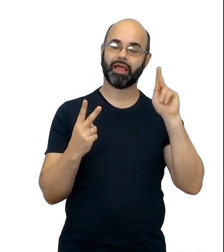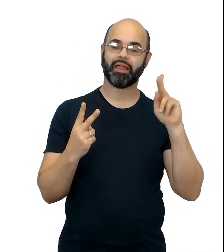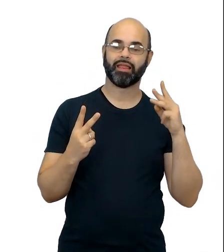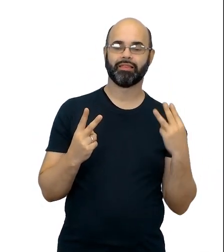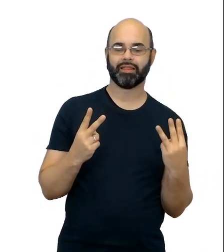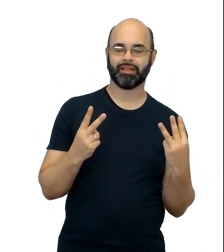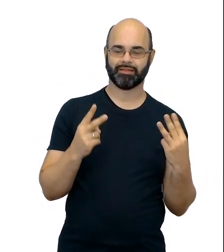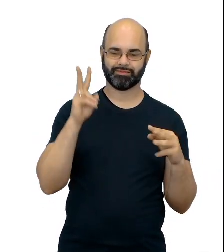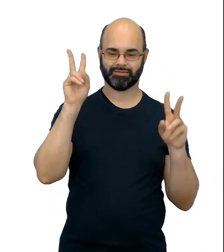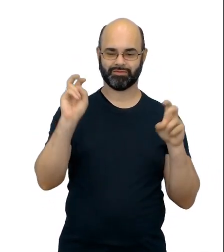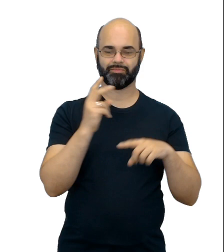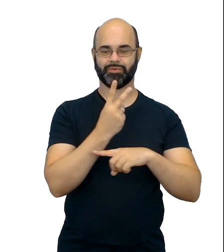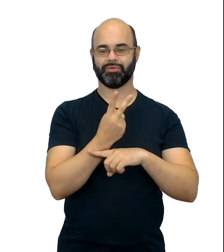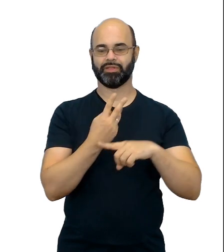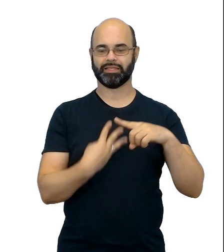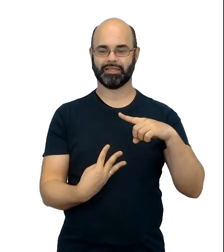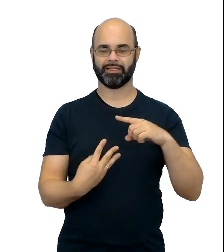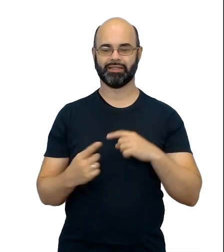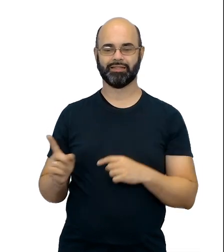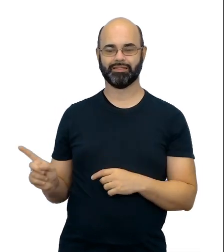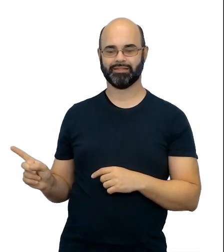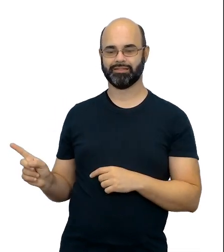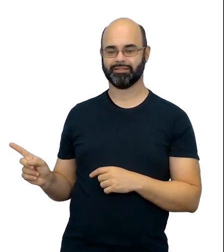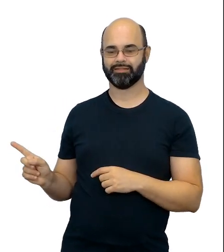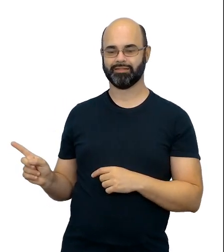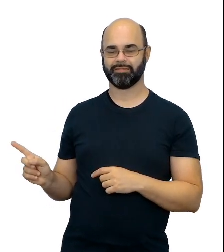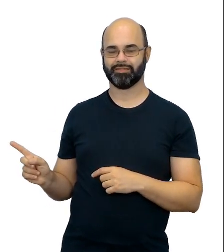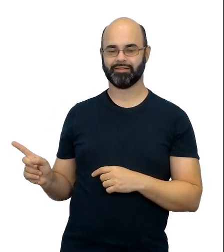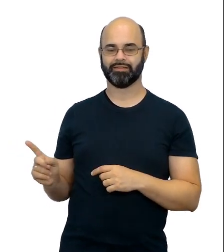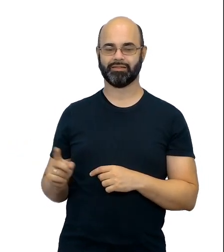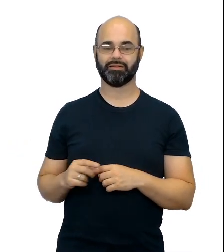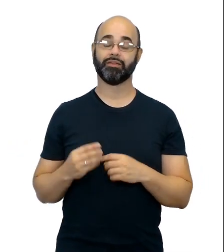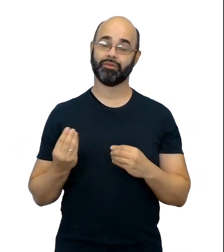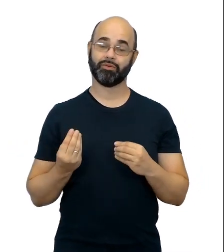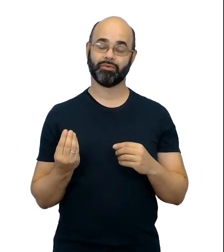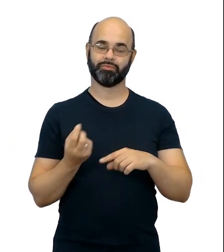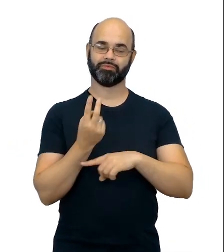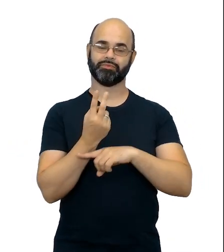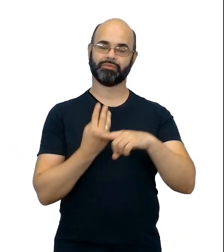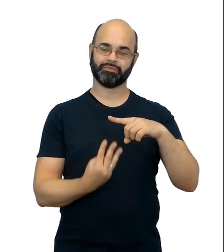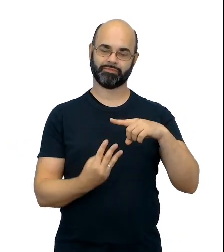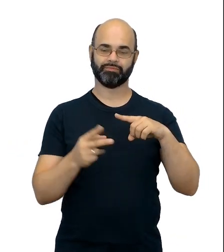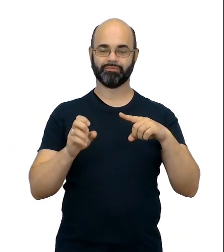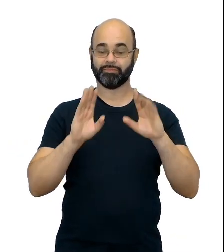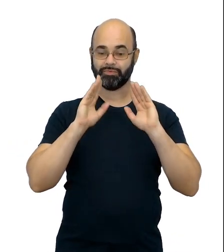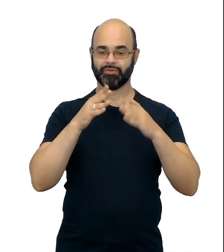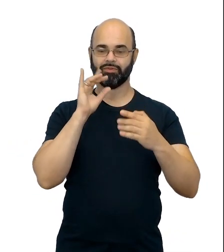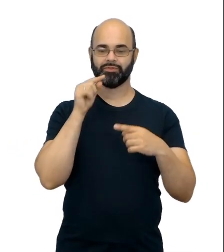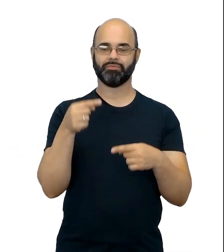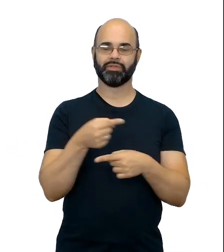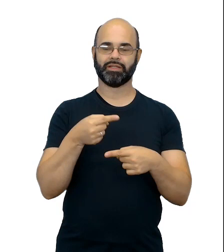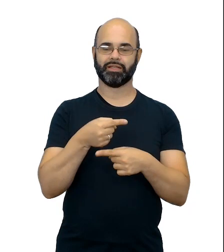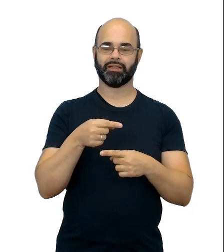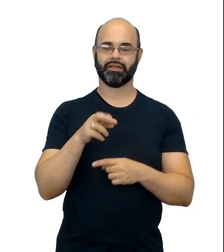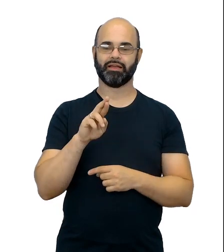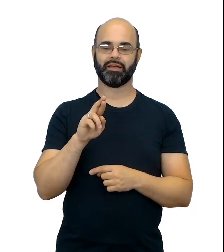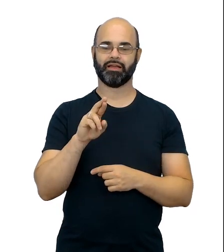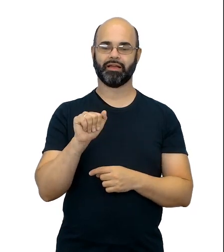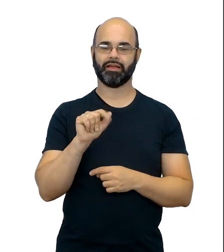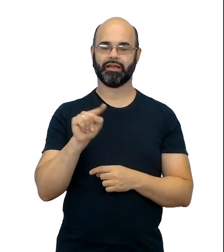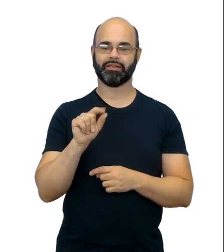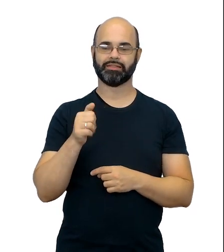aparece 2/3, né? Aparece uma fração com a ideia de quê? De razão, tá? Aqui eu tenho